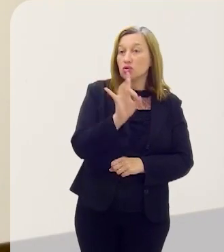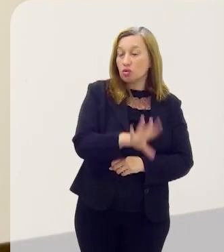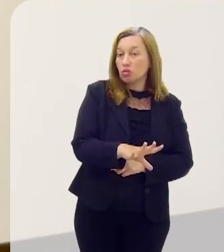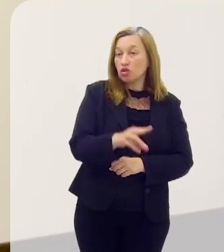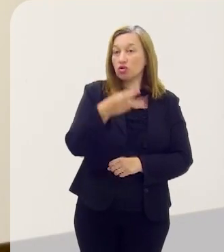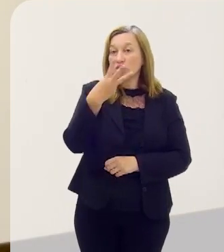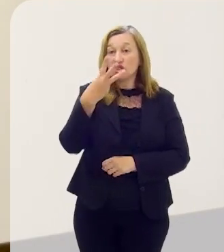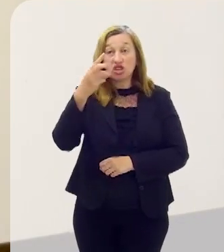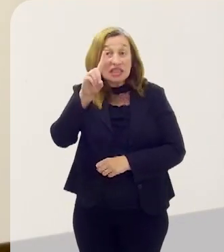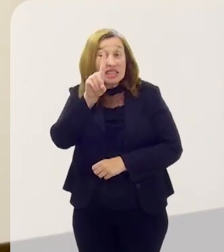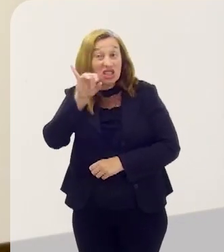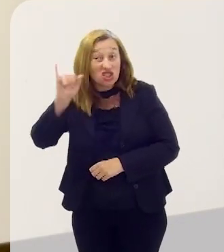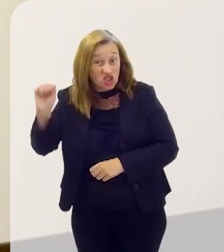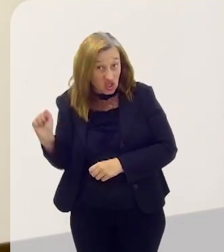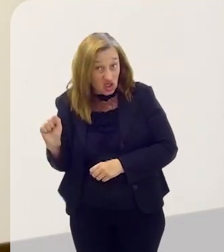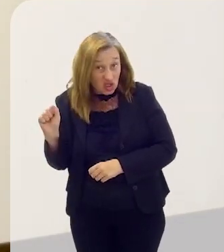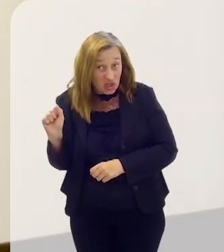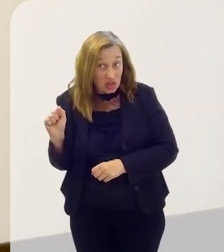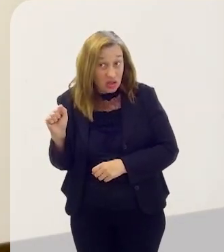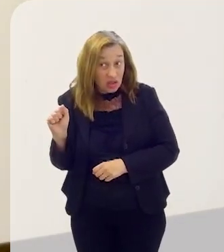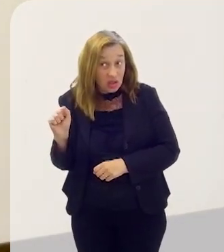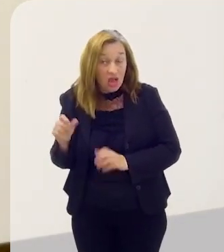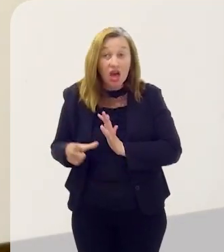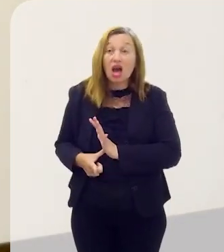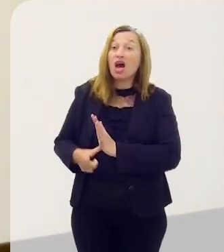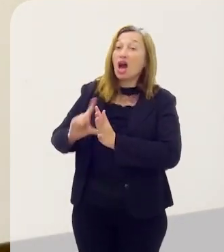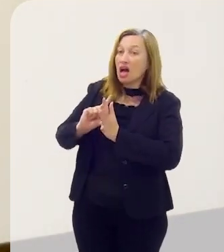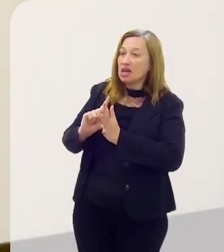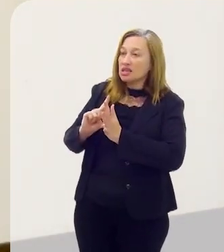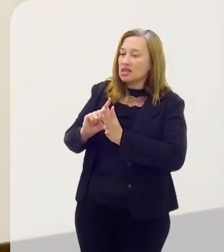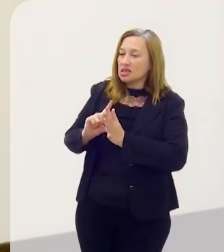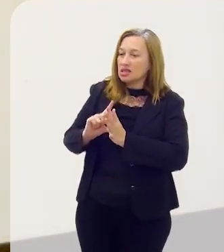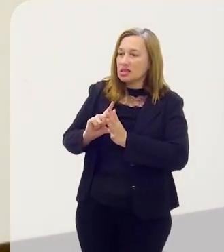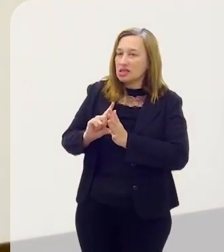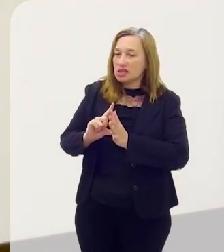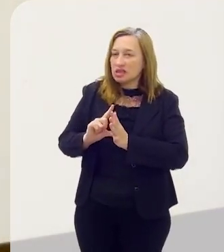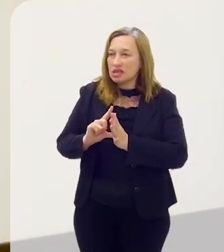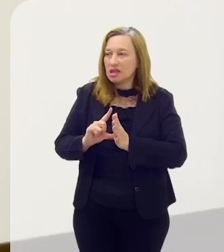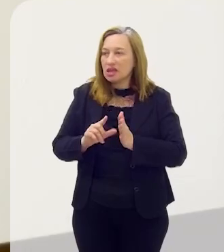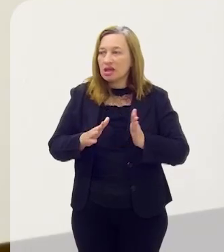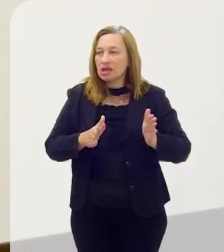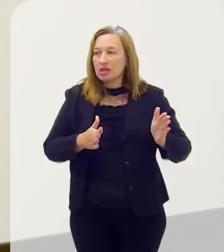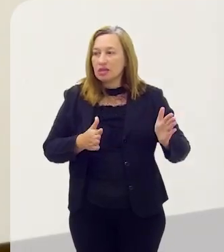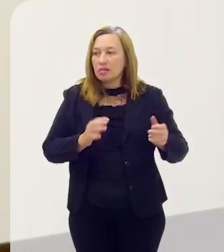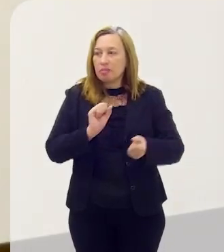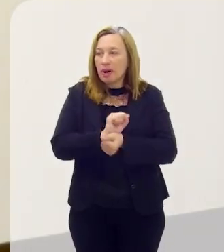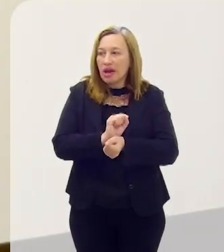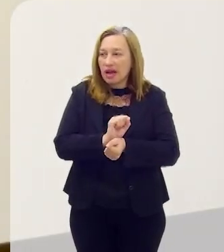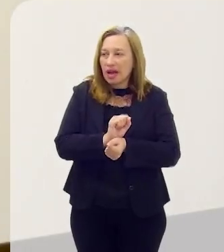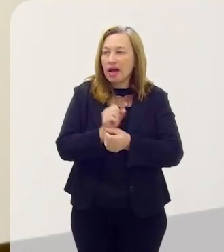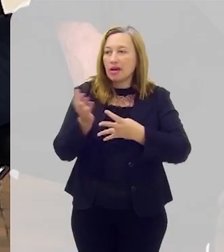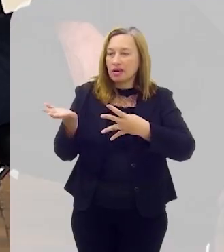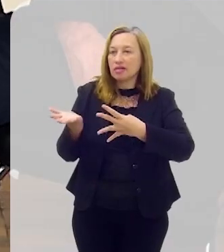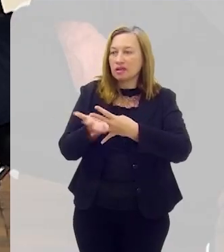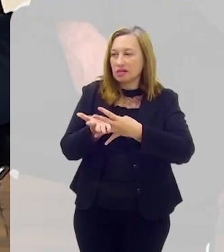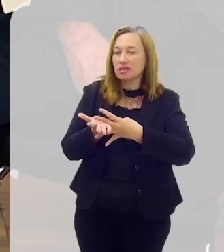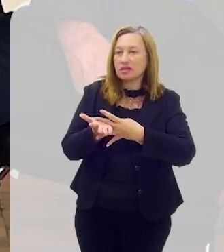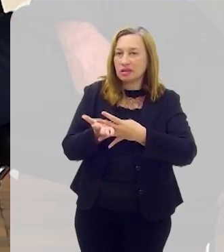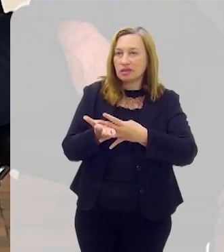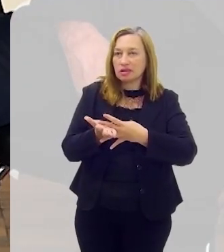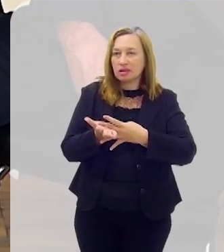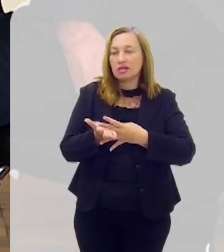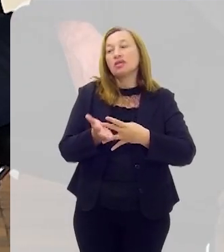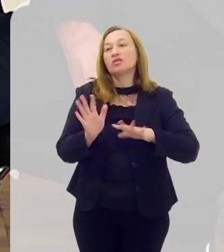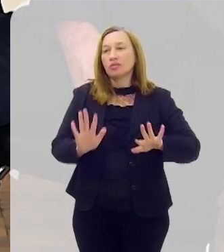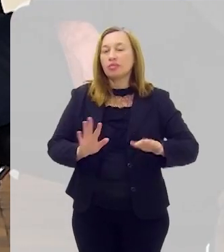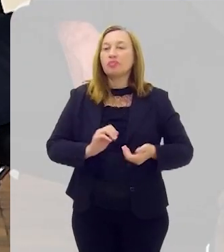últimos 30 dias, né, antes de ter o recesso, é tentar